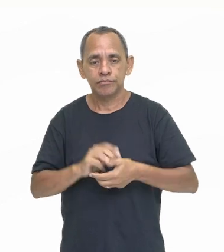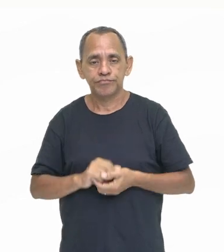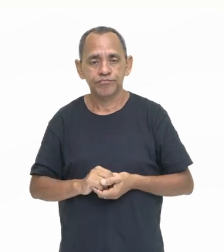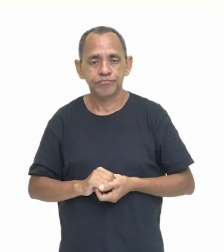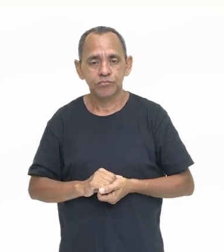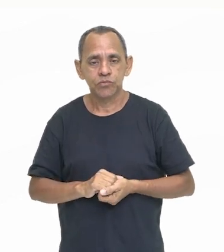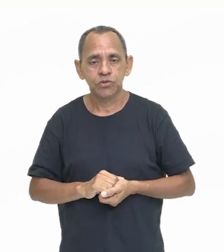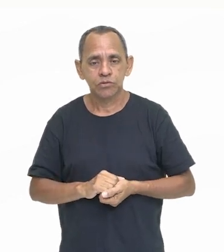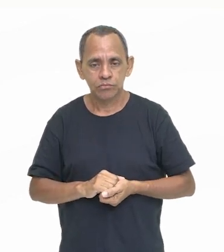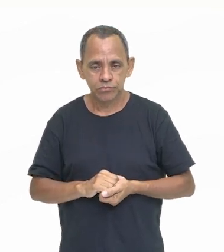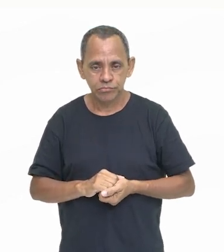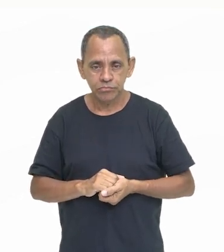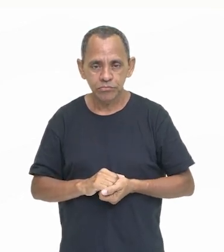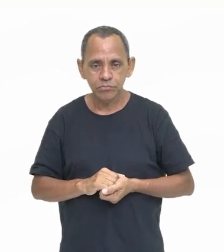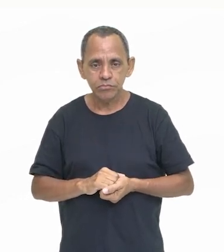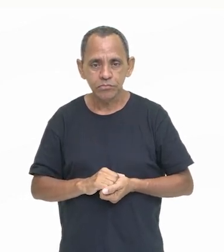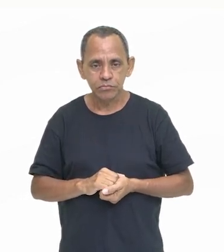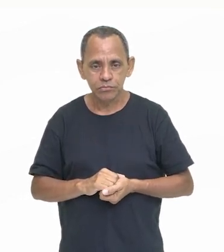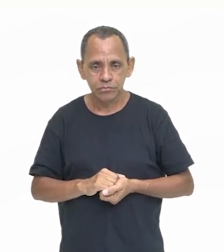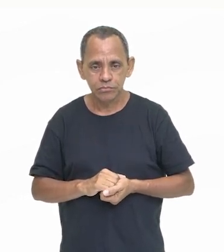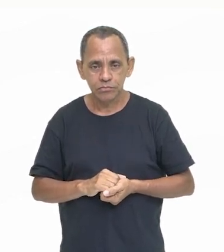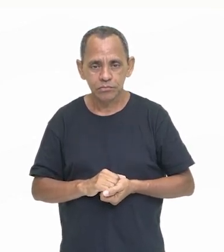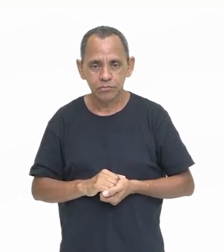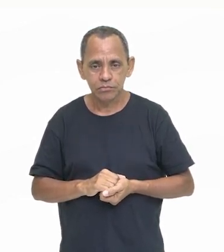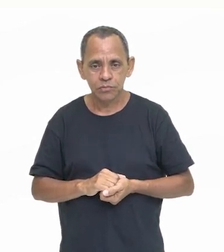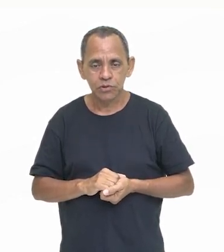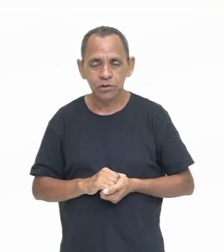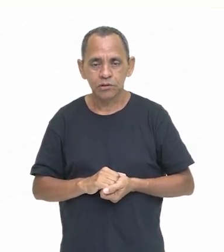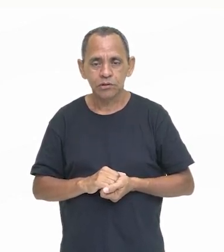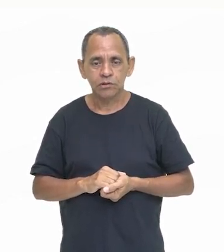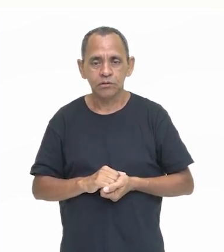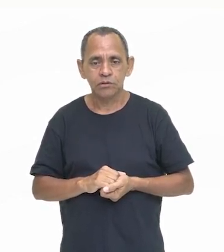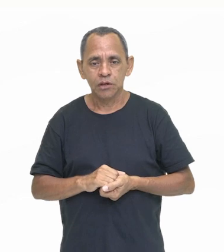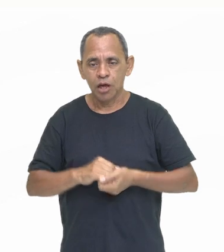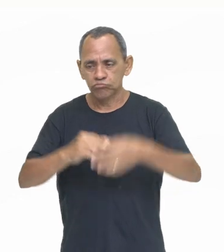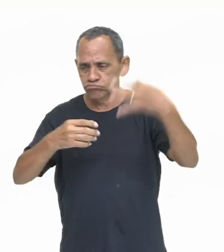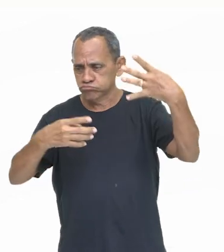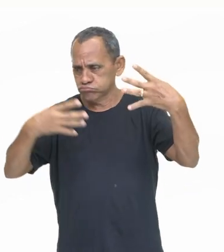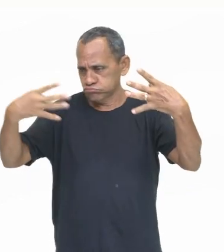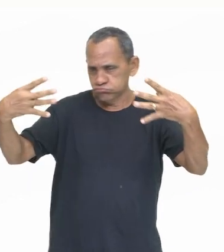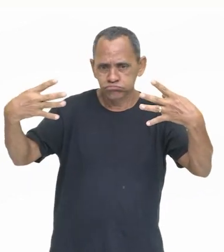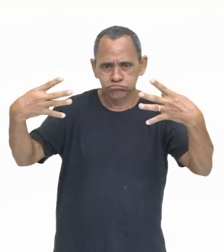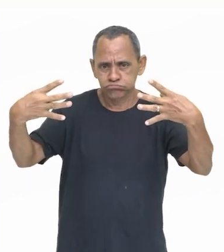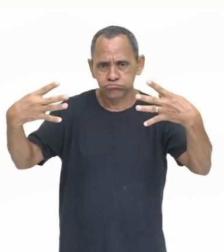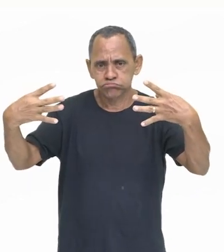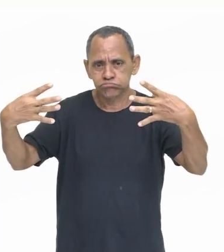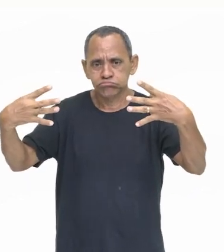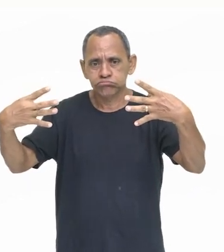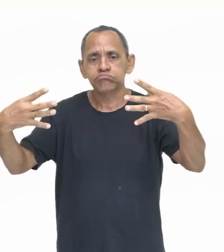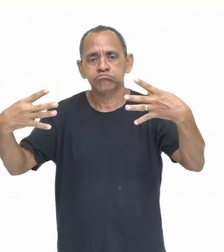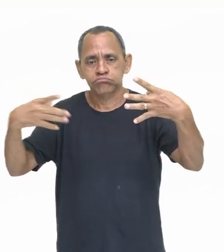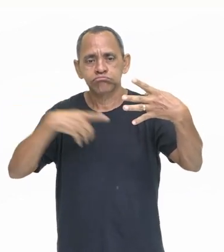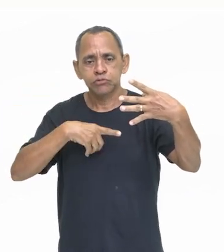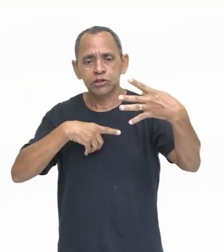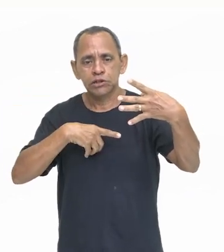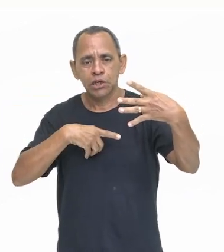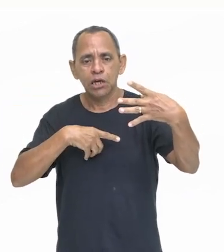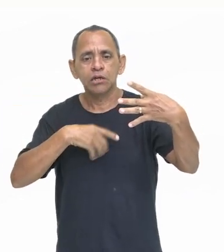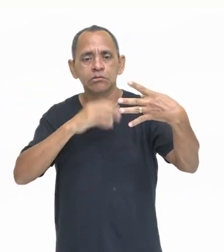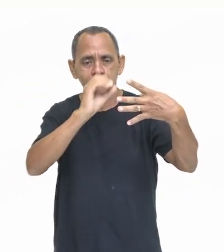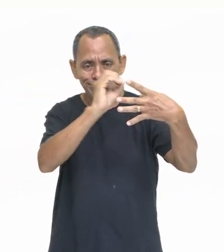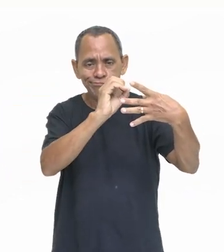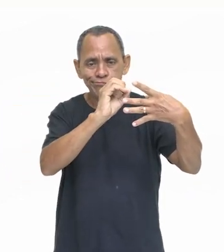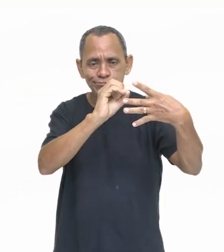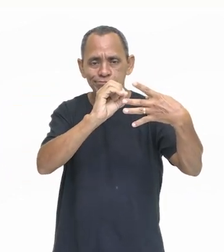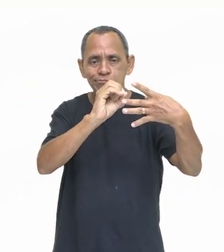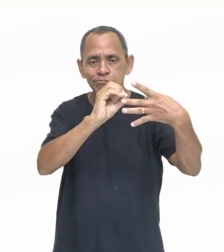não podemos chamar essa relação aí de função, porque nós temos aqui, ó, o 0 tem um correspondente lá